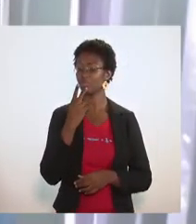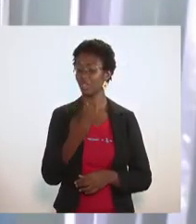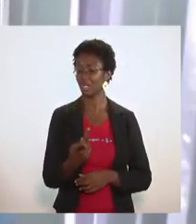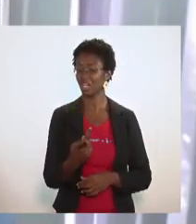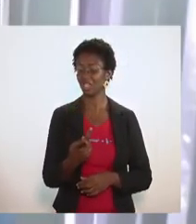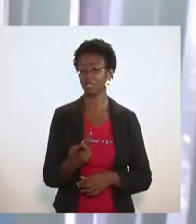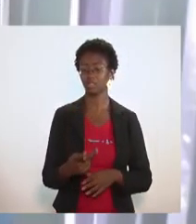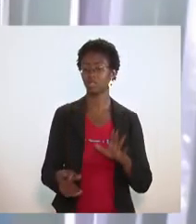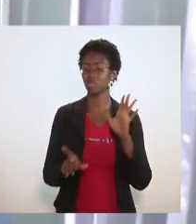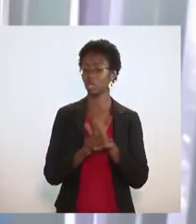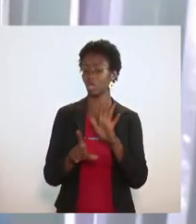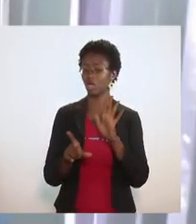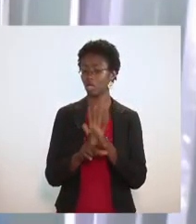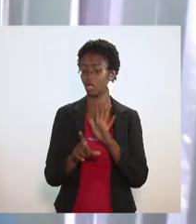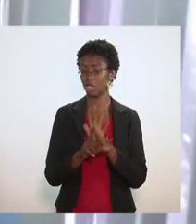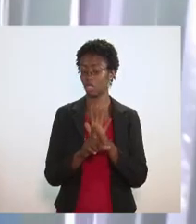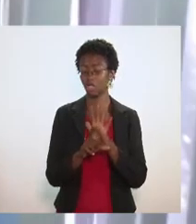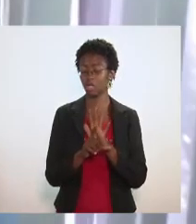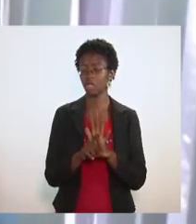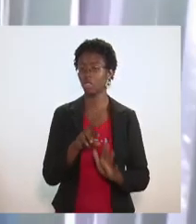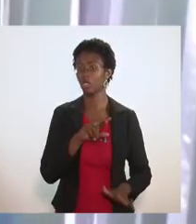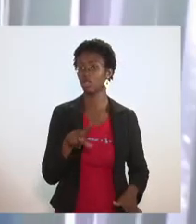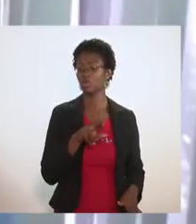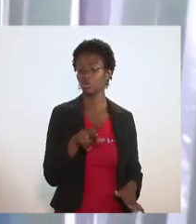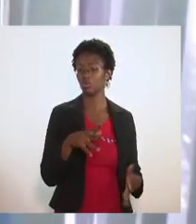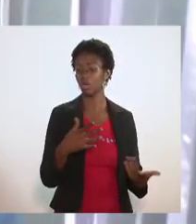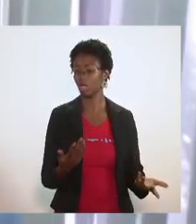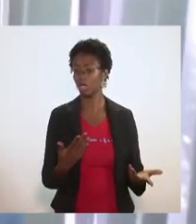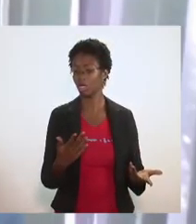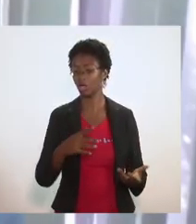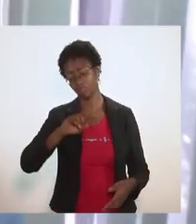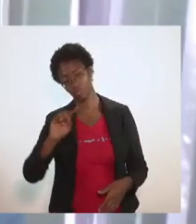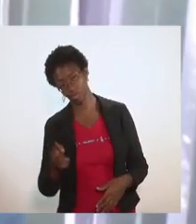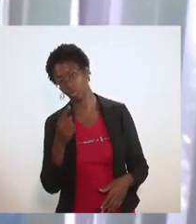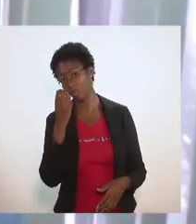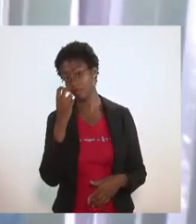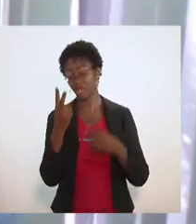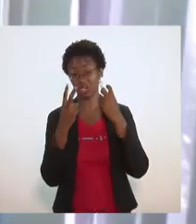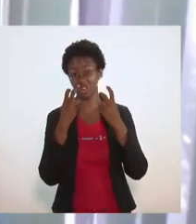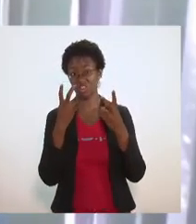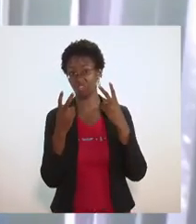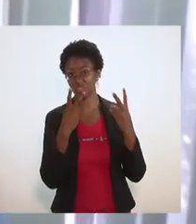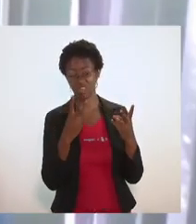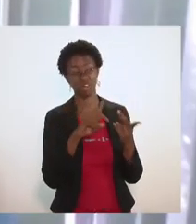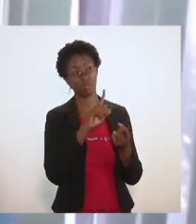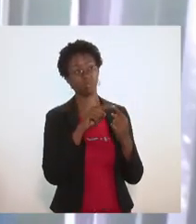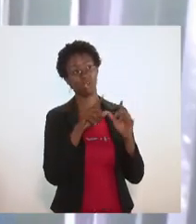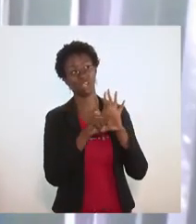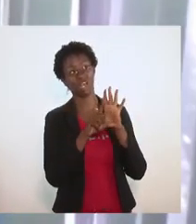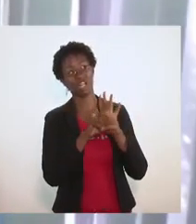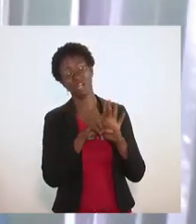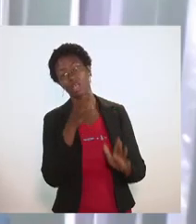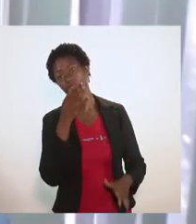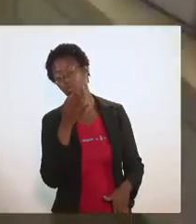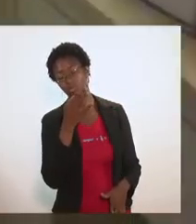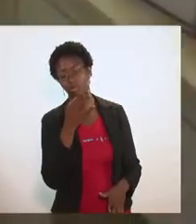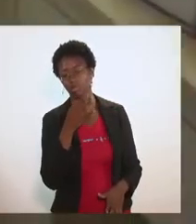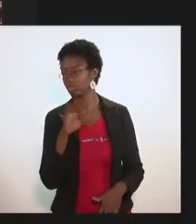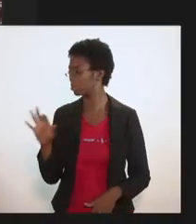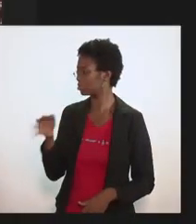Não, é apenas uma sugestão pontual. Já que é o consenso aqui formado em torno do acolhimento da emenda com